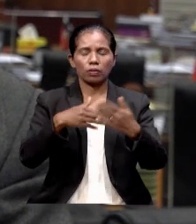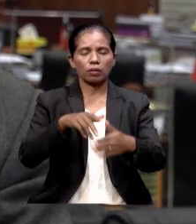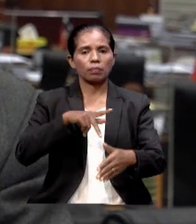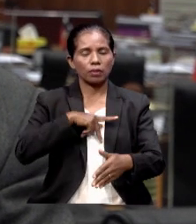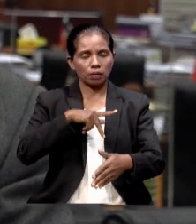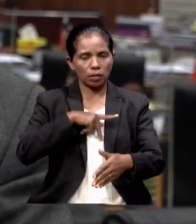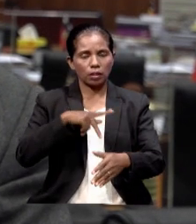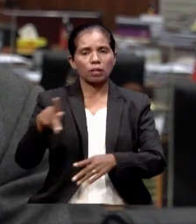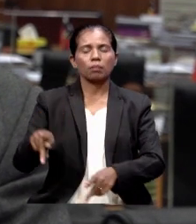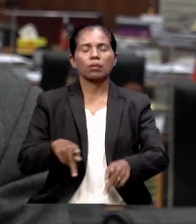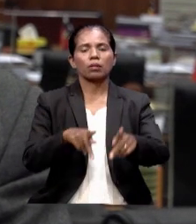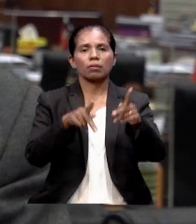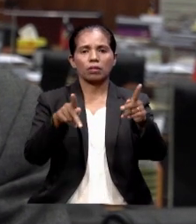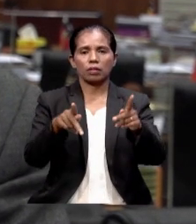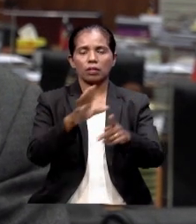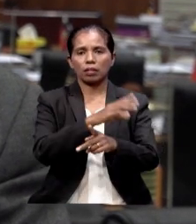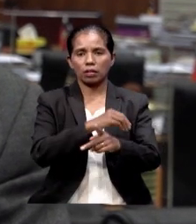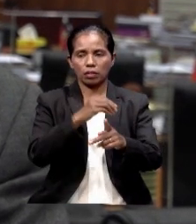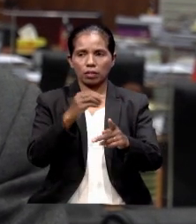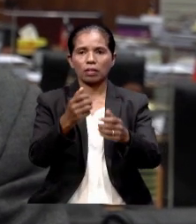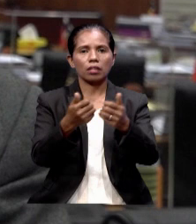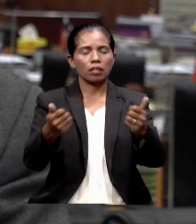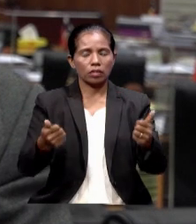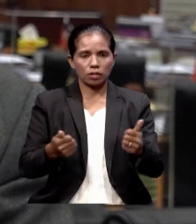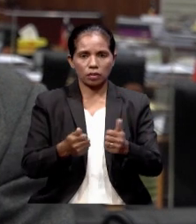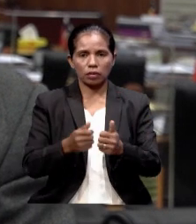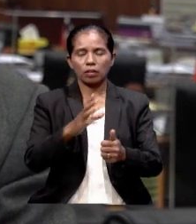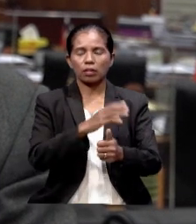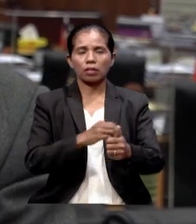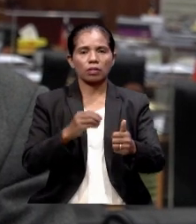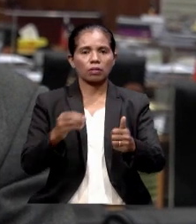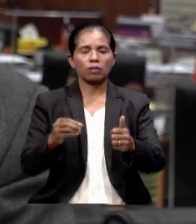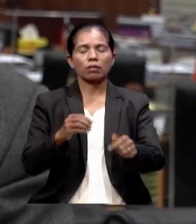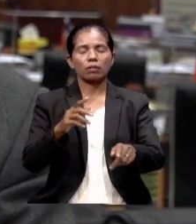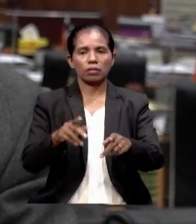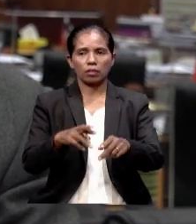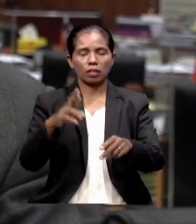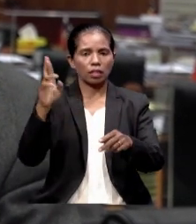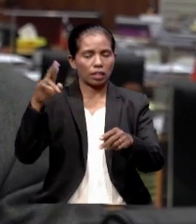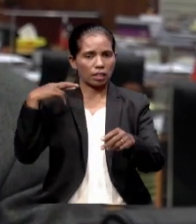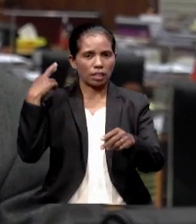público, associativo, comunitário, ou doutrinário, ou religioso,